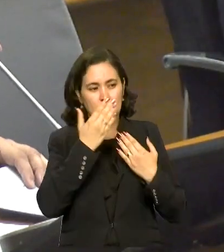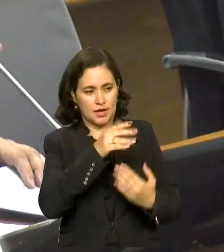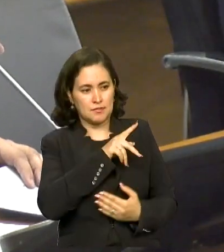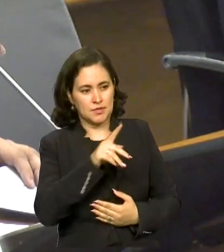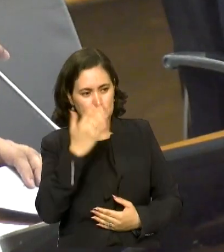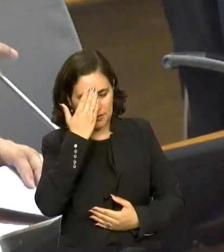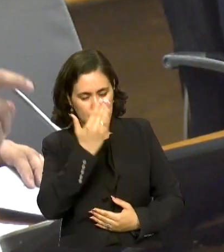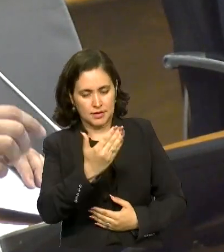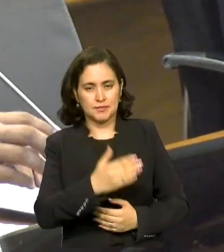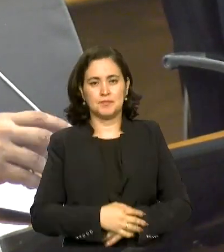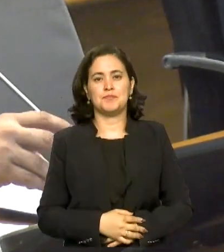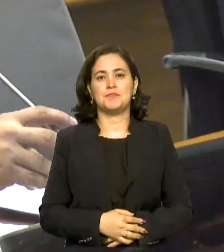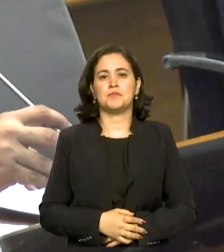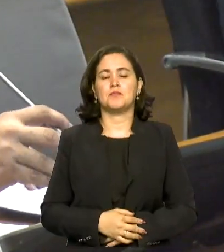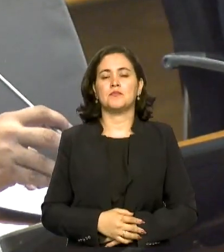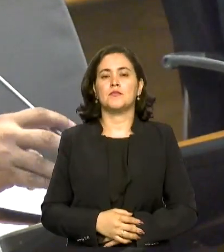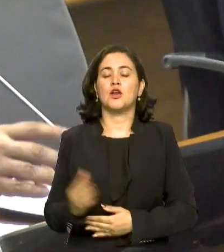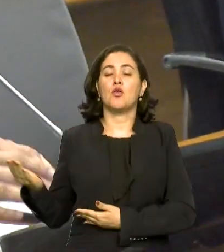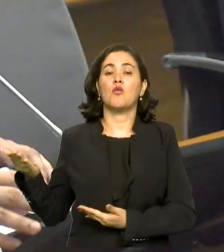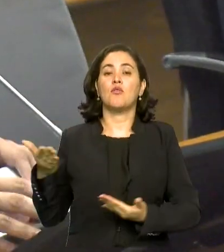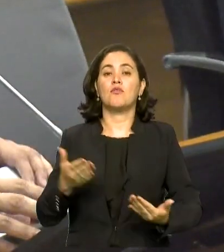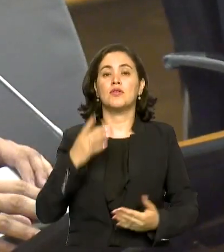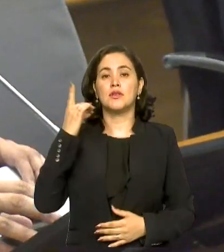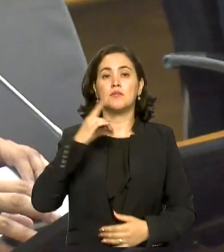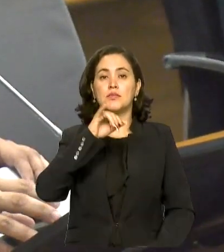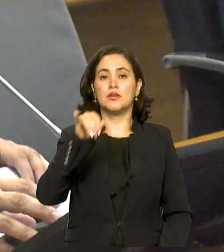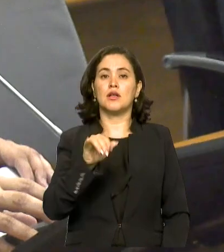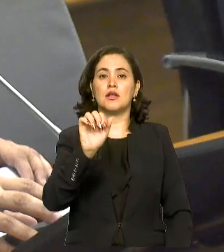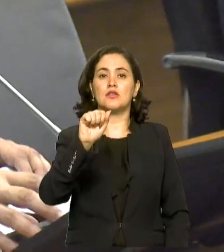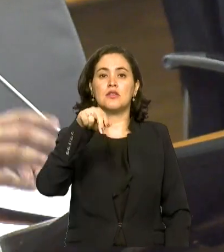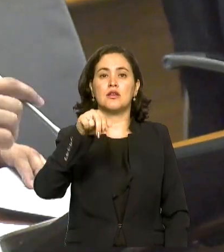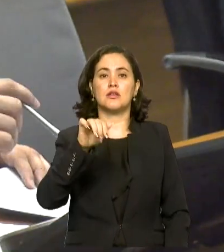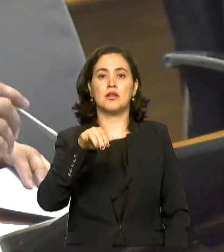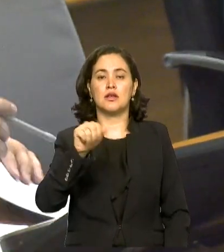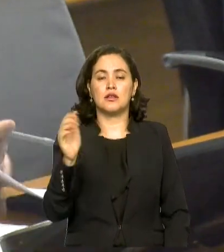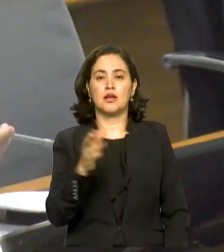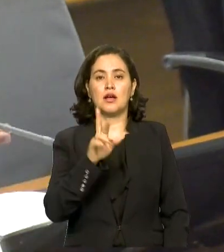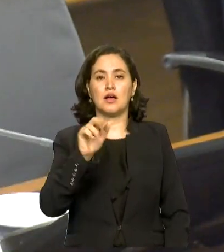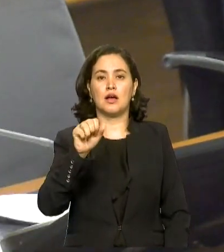Convido a deputada Janaína Ramos por até 5 minutos sem direito à parte.